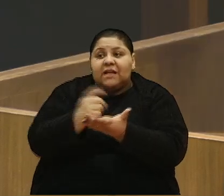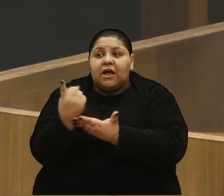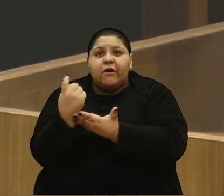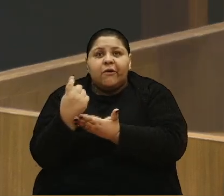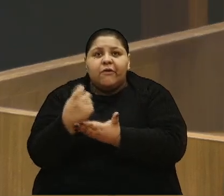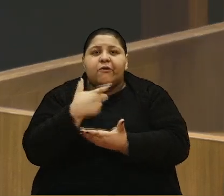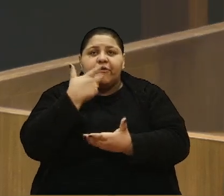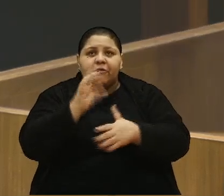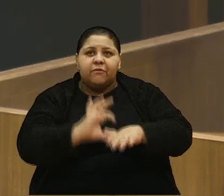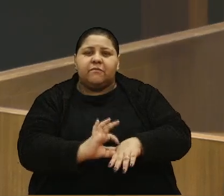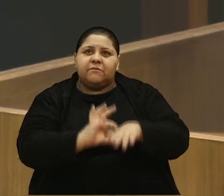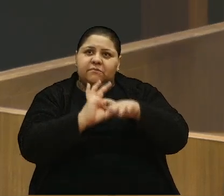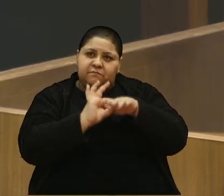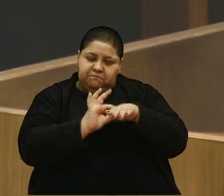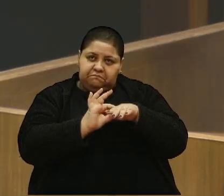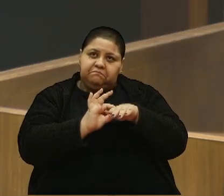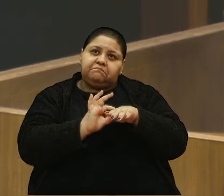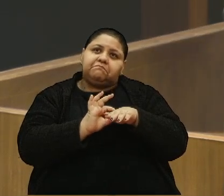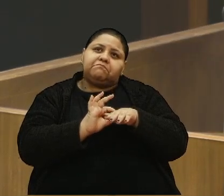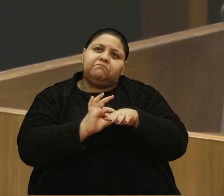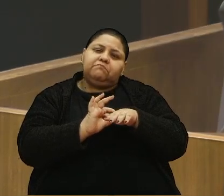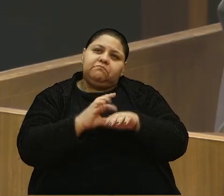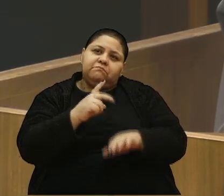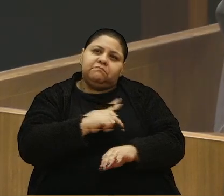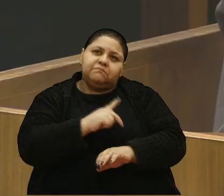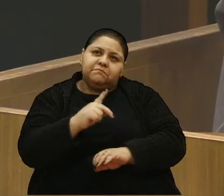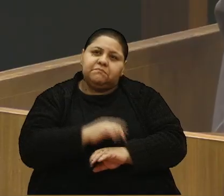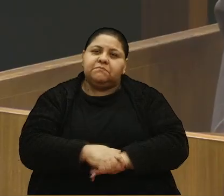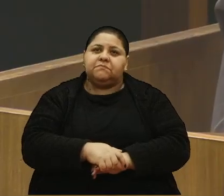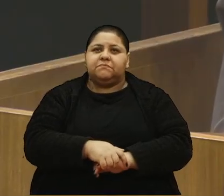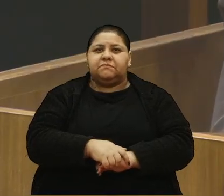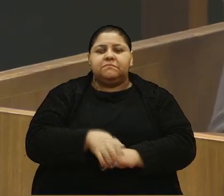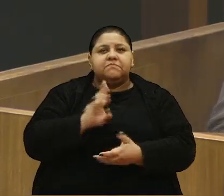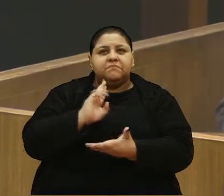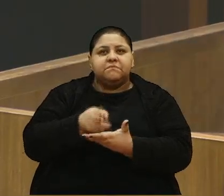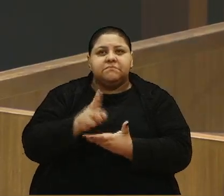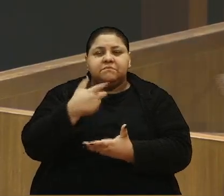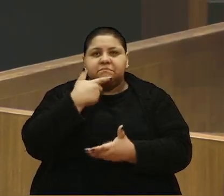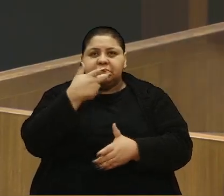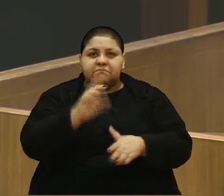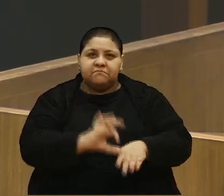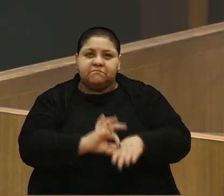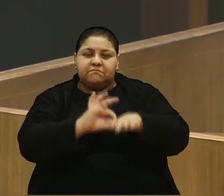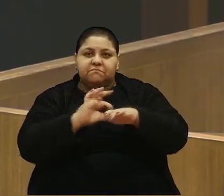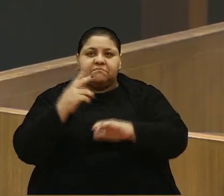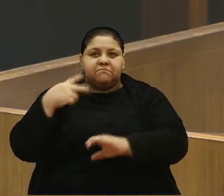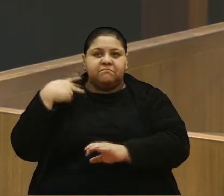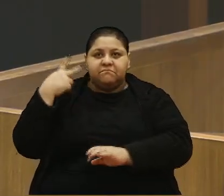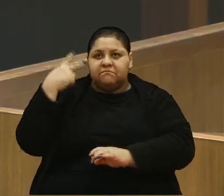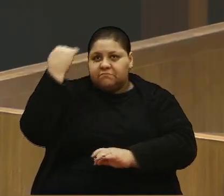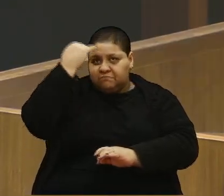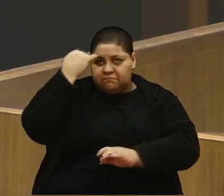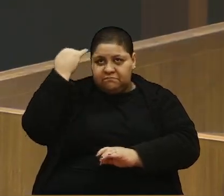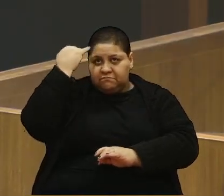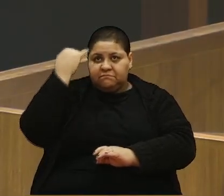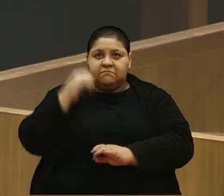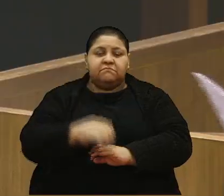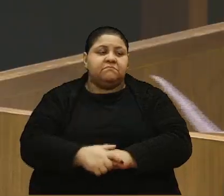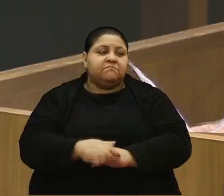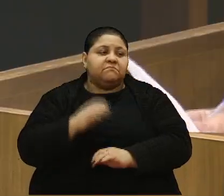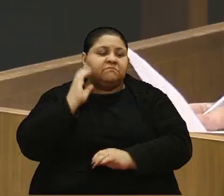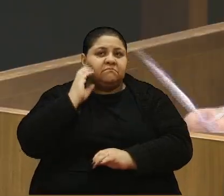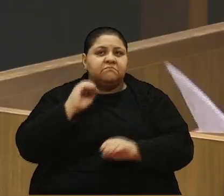Uma declaração de líder, senhor presidente. Segue em declaração de líder vereador José Pascoal